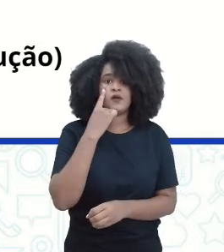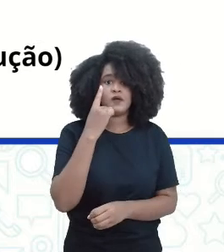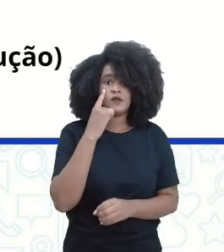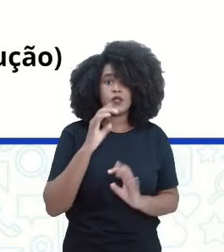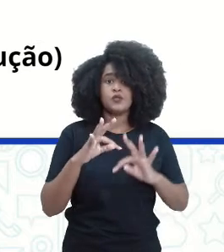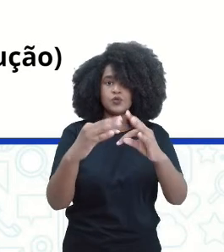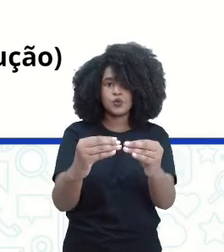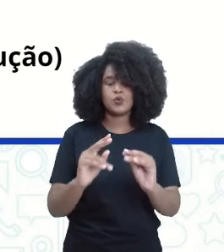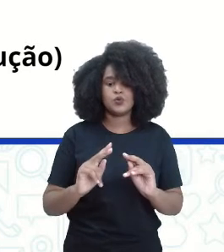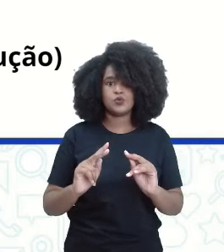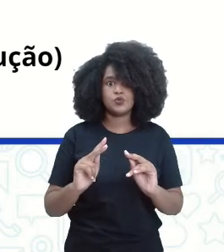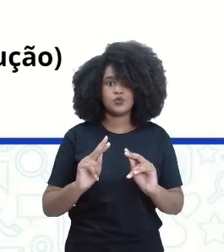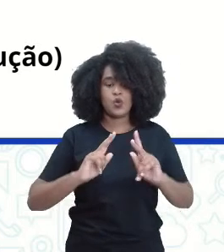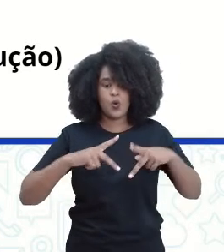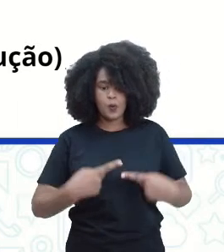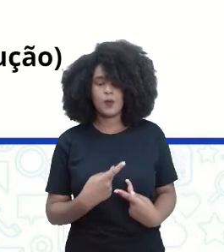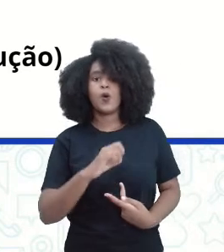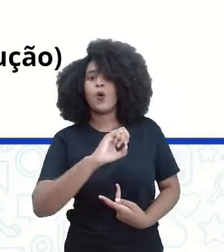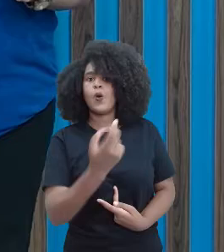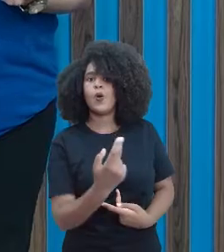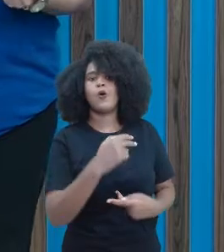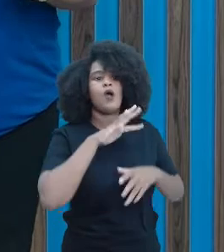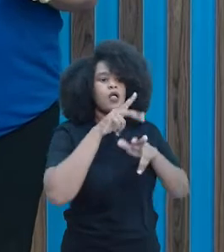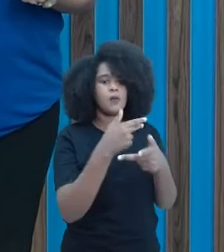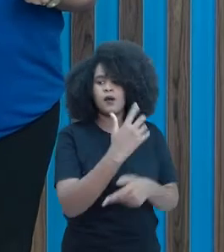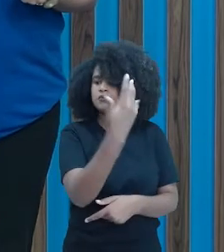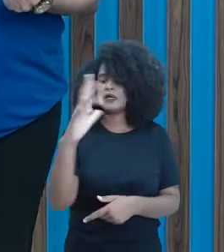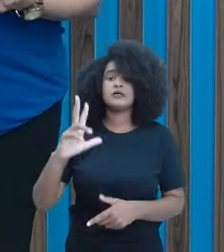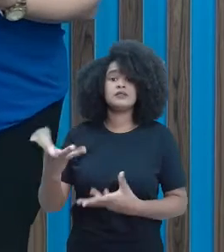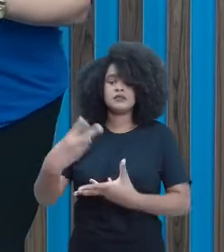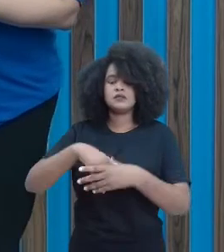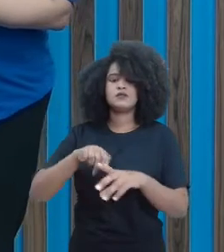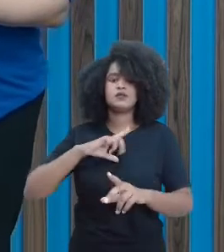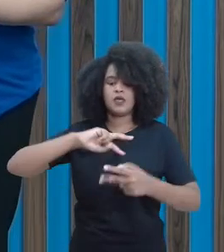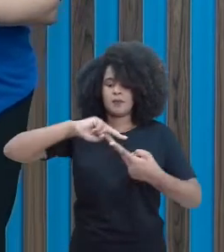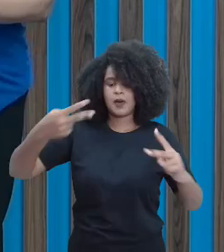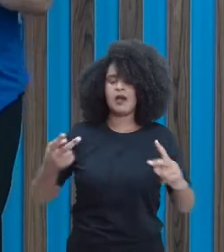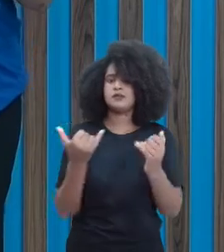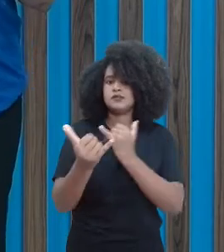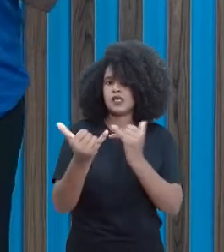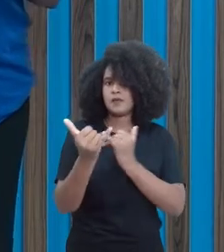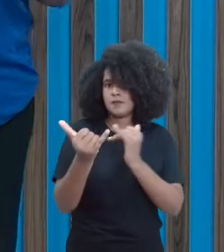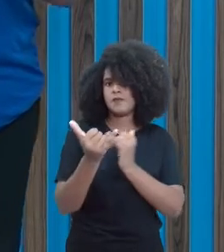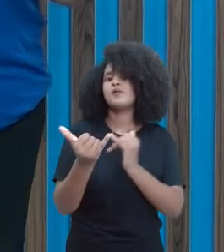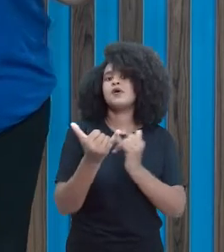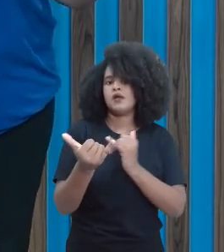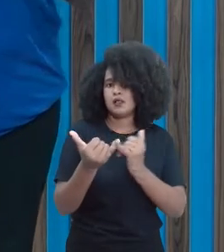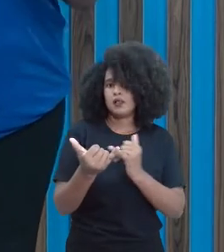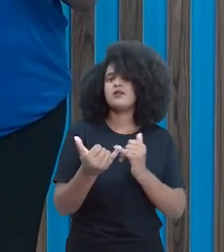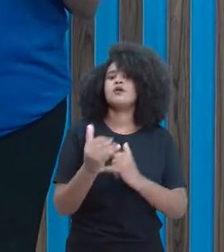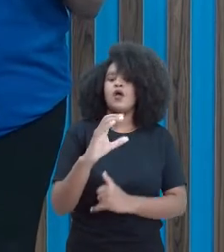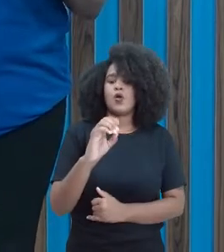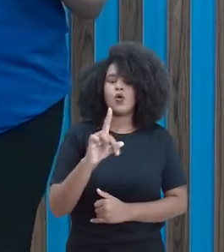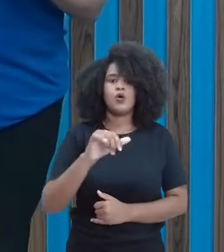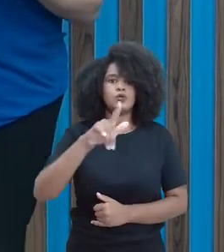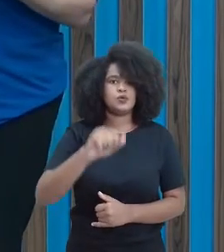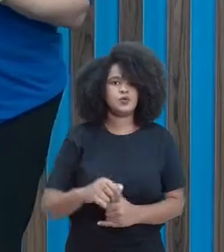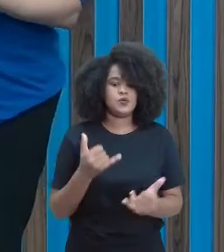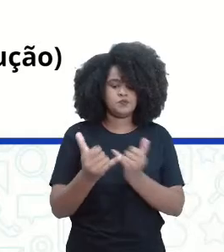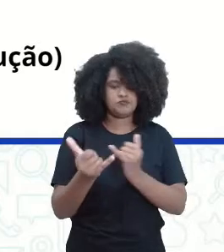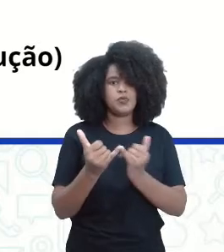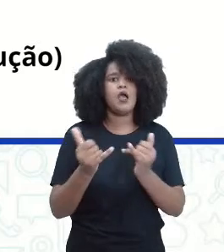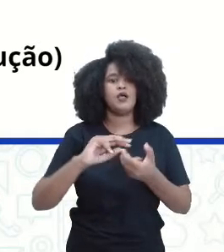material genético, que é o DNA, né, pessoal? Lembra disso? Códigos genéticos semelhantes entre os seres,